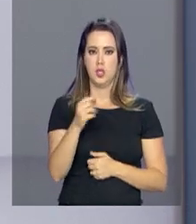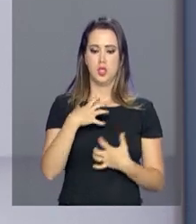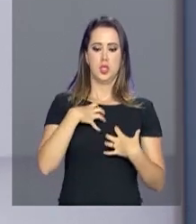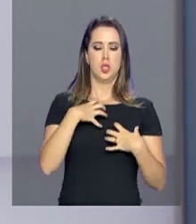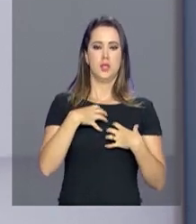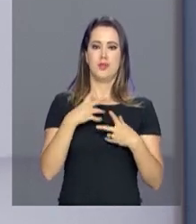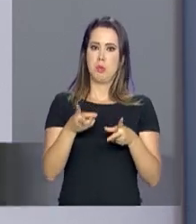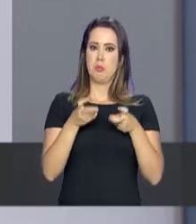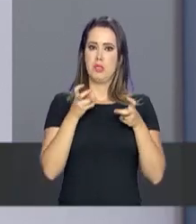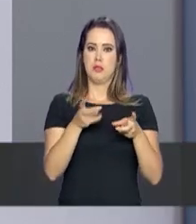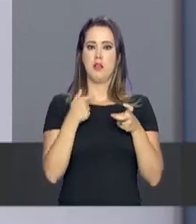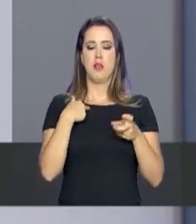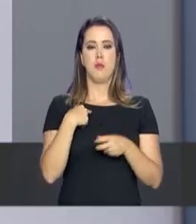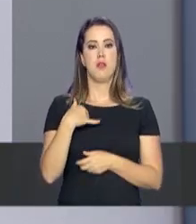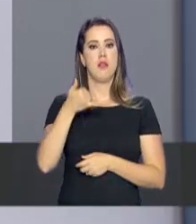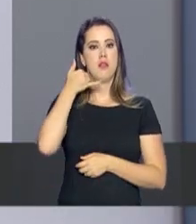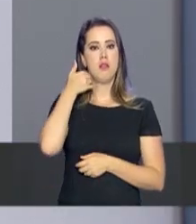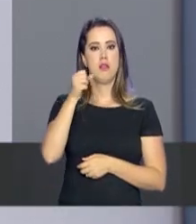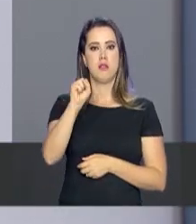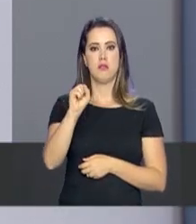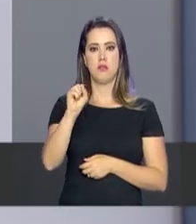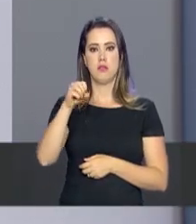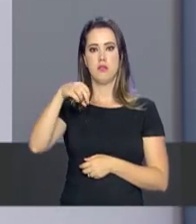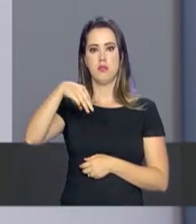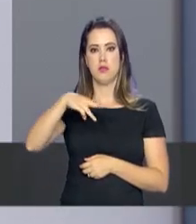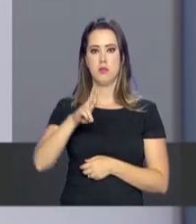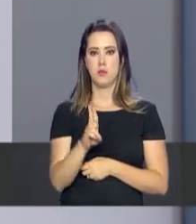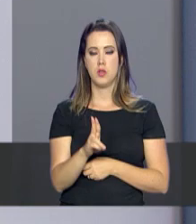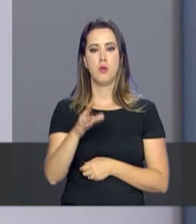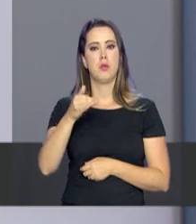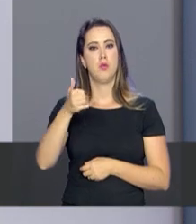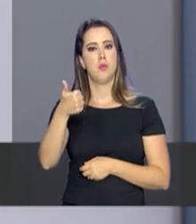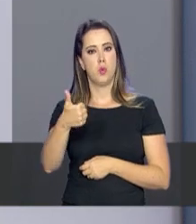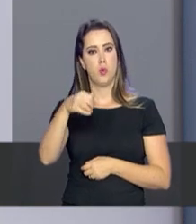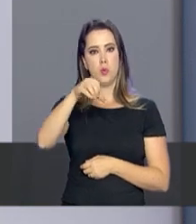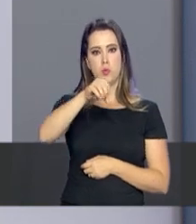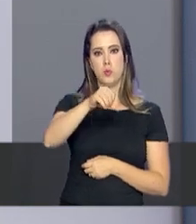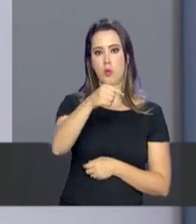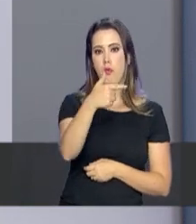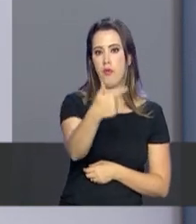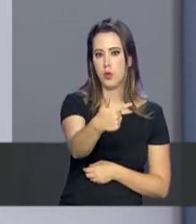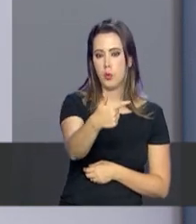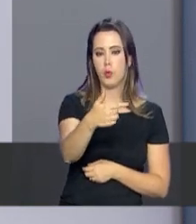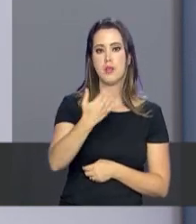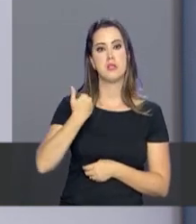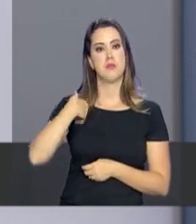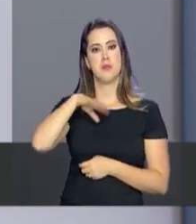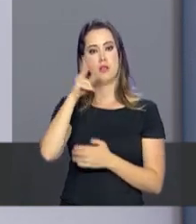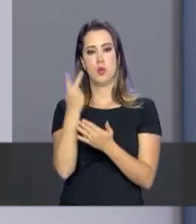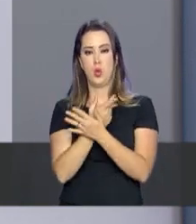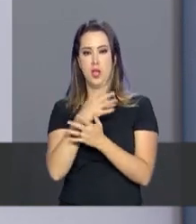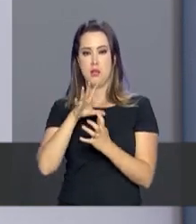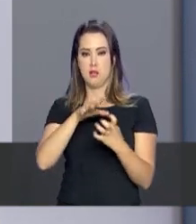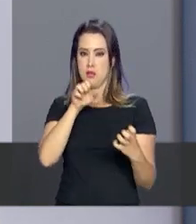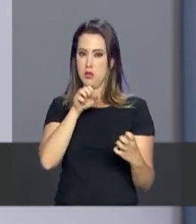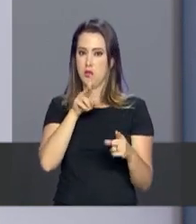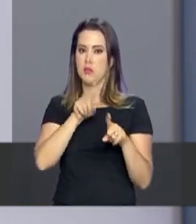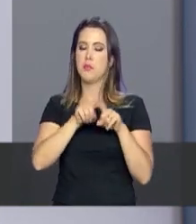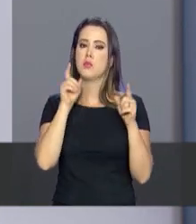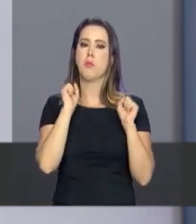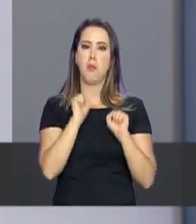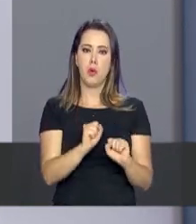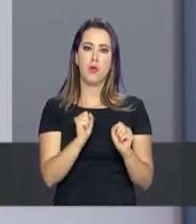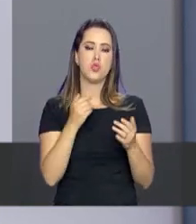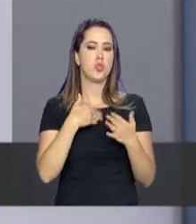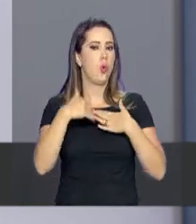lembre do samu diz que 192 apesar de serem mais comuns em idosos os derrames podem